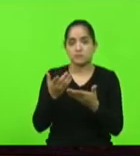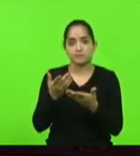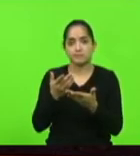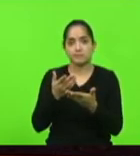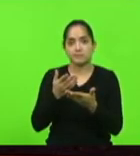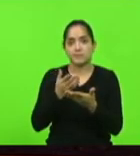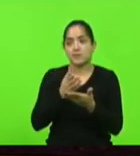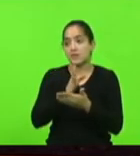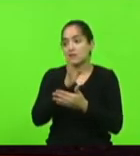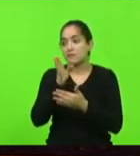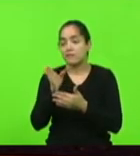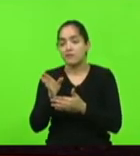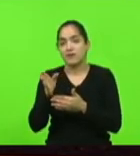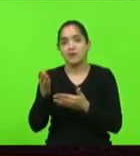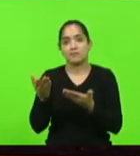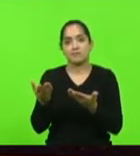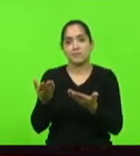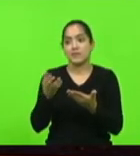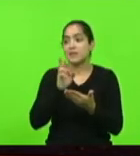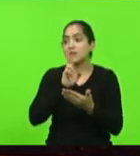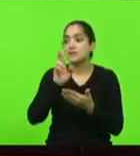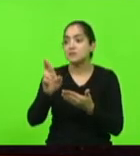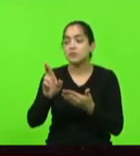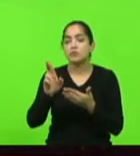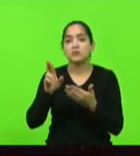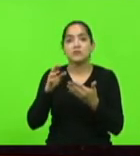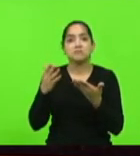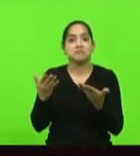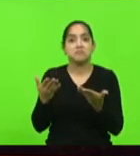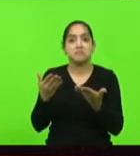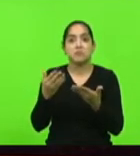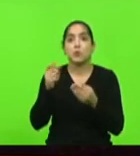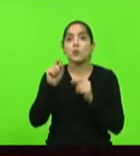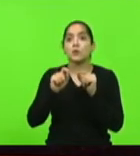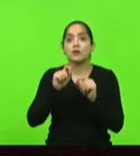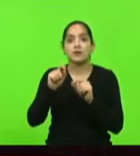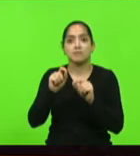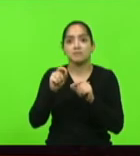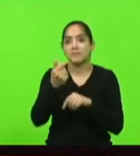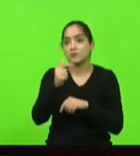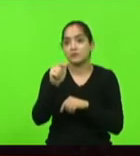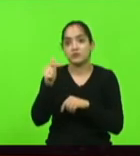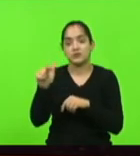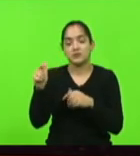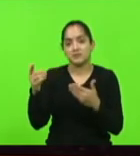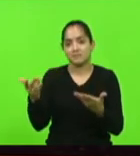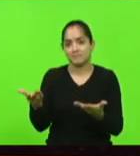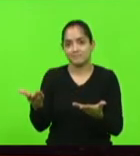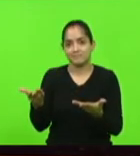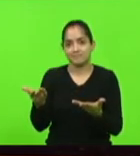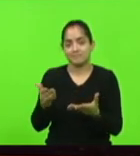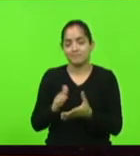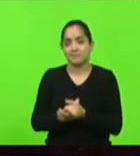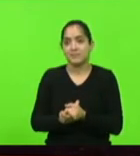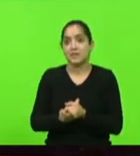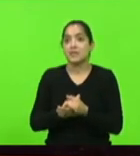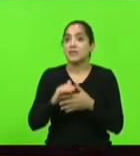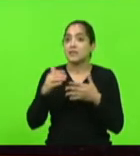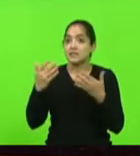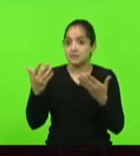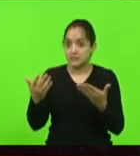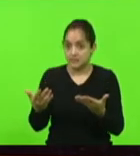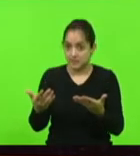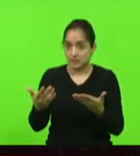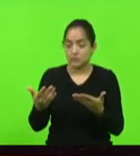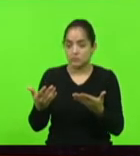E nós não tínhamos resposta a oferecer. Infelizmente, era essa a realidade, deputado Sopelsa. Então, eu quero pegar